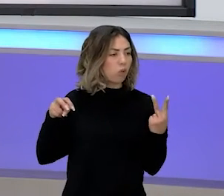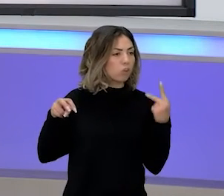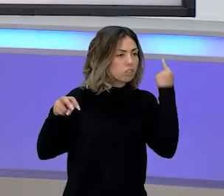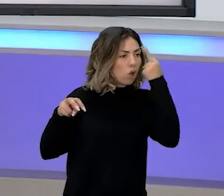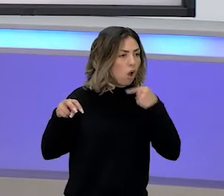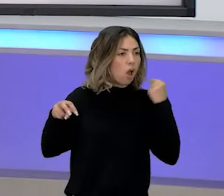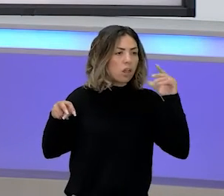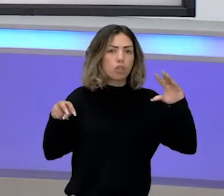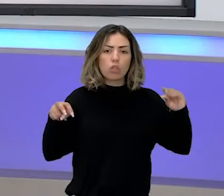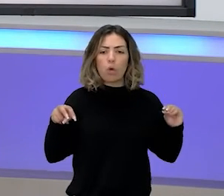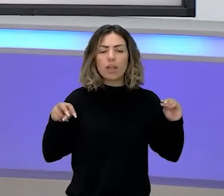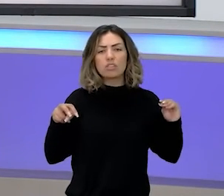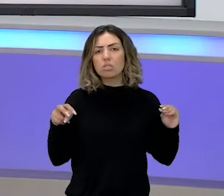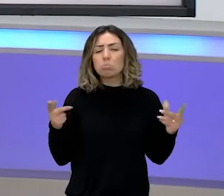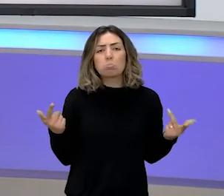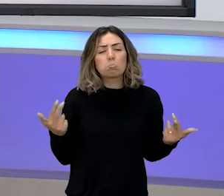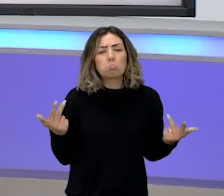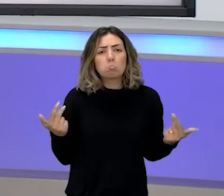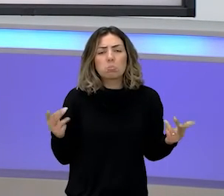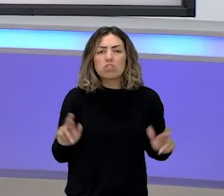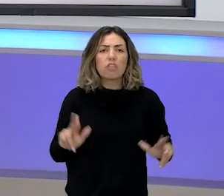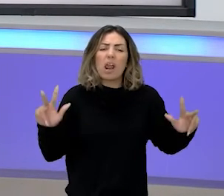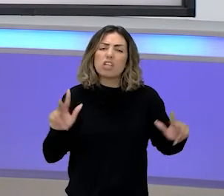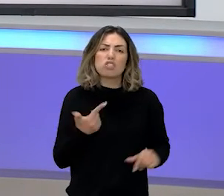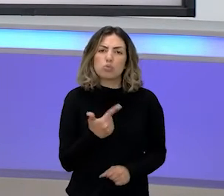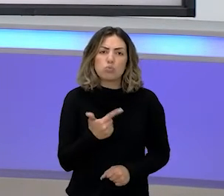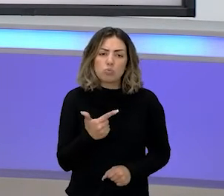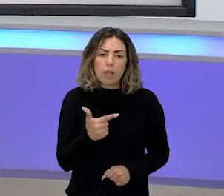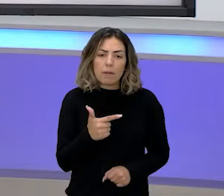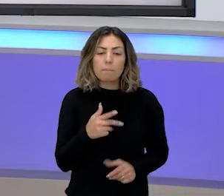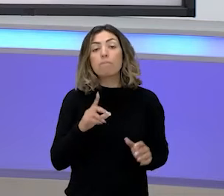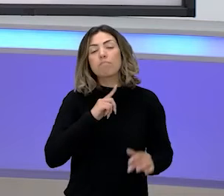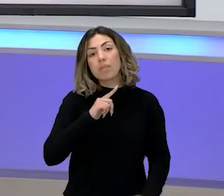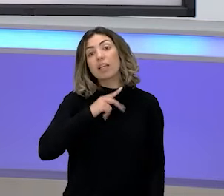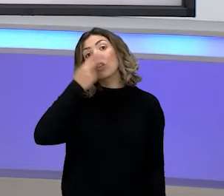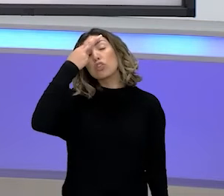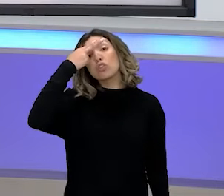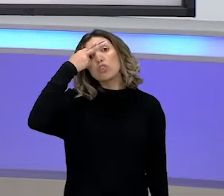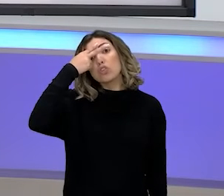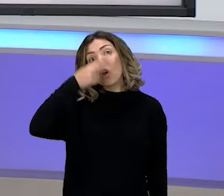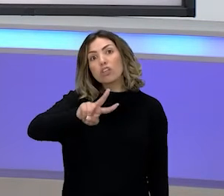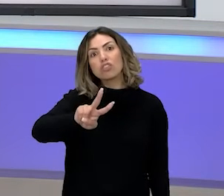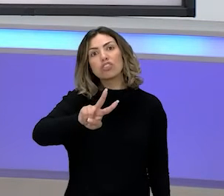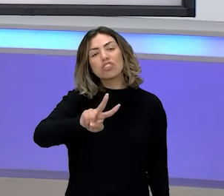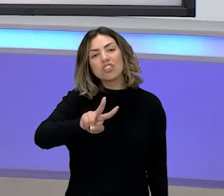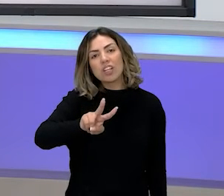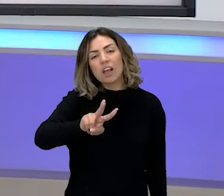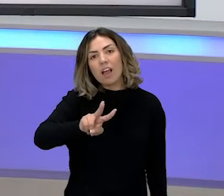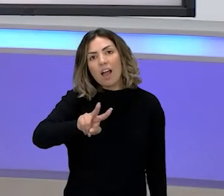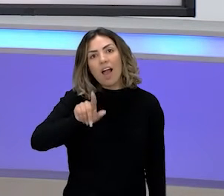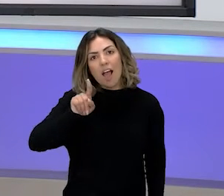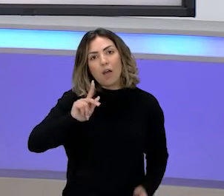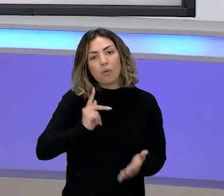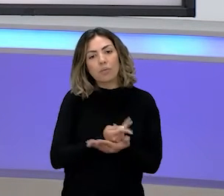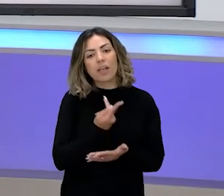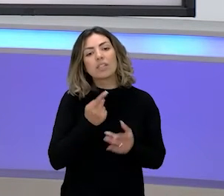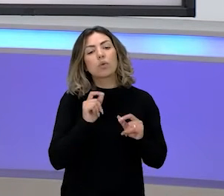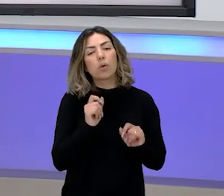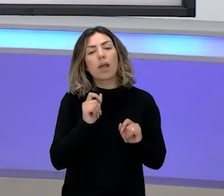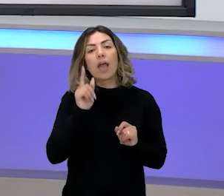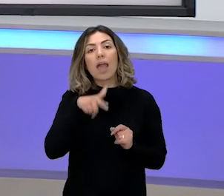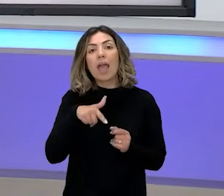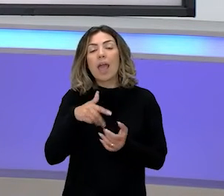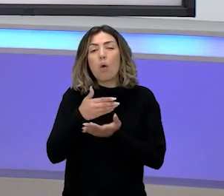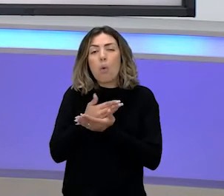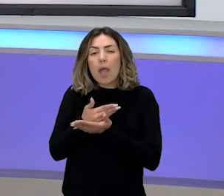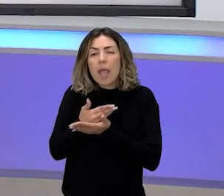não têm diferença. Existem só 2 dias do ano que isso acontece, tá bom? Que é no início do